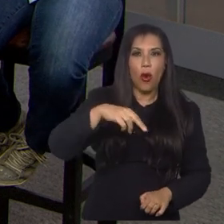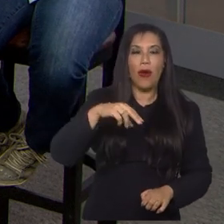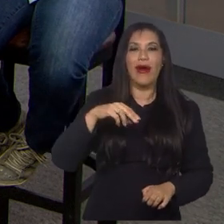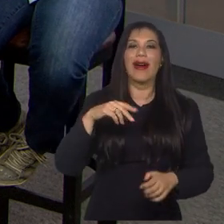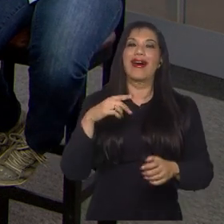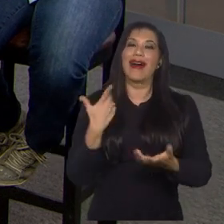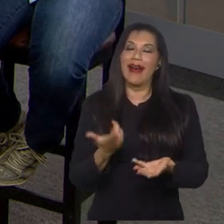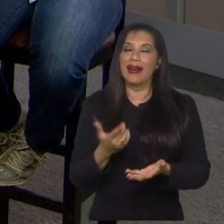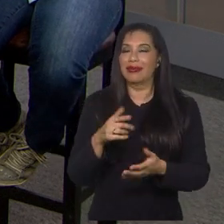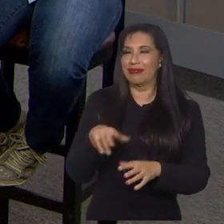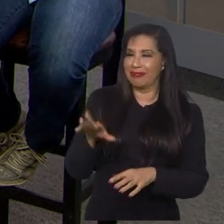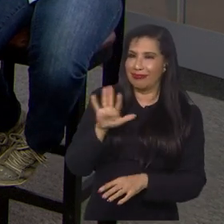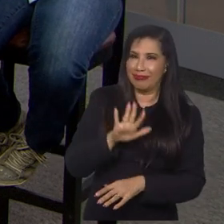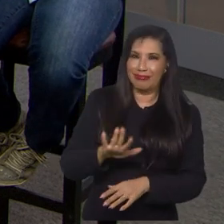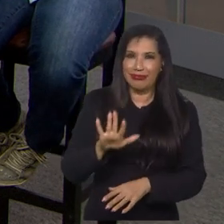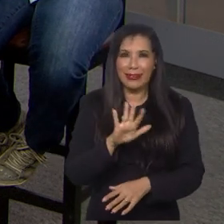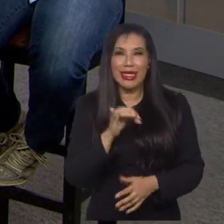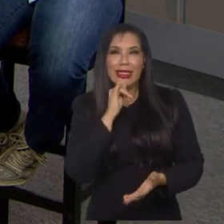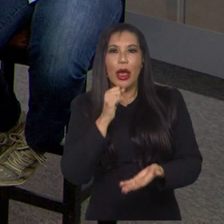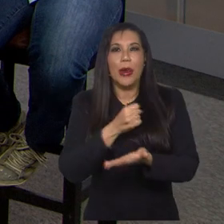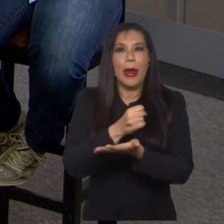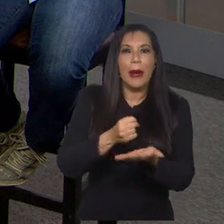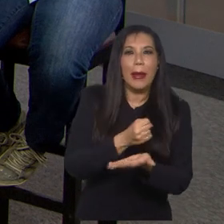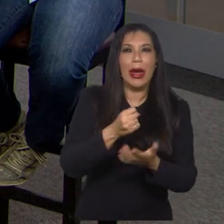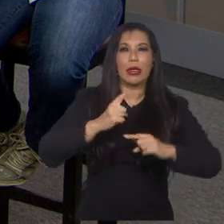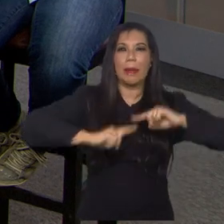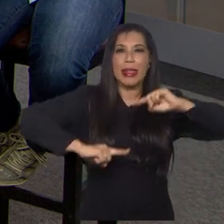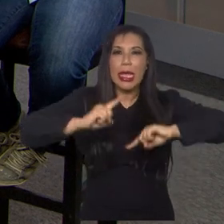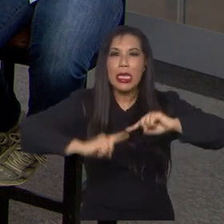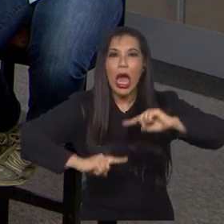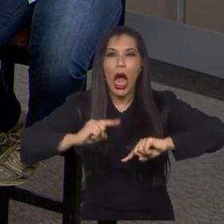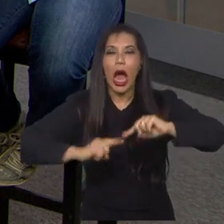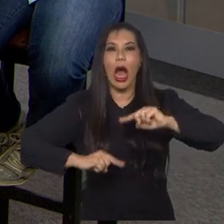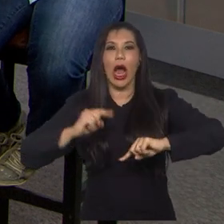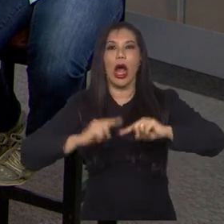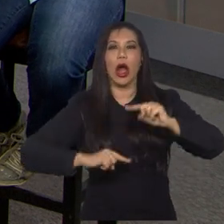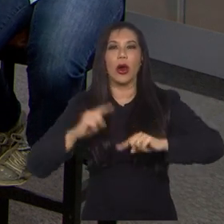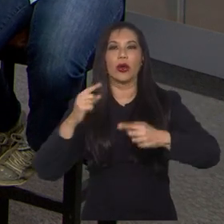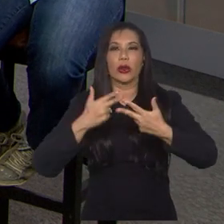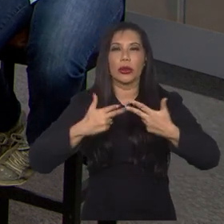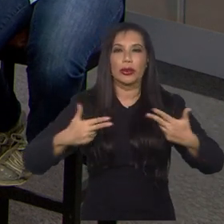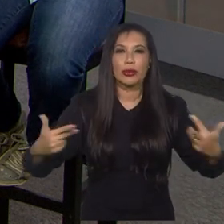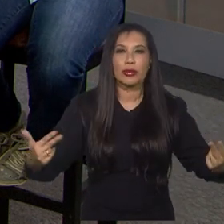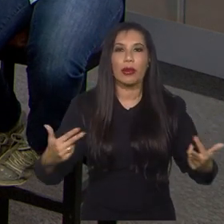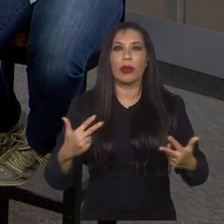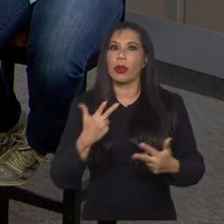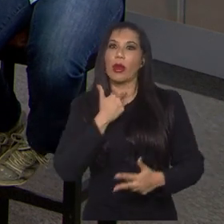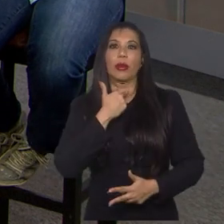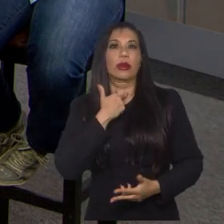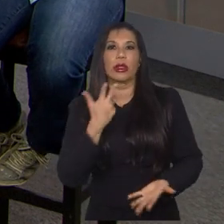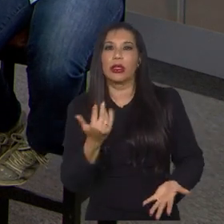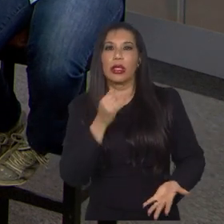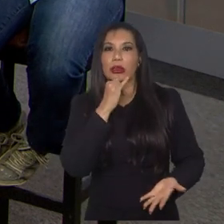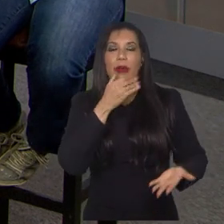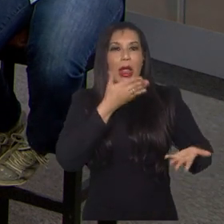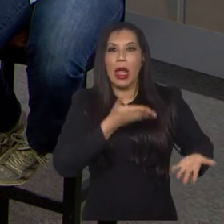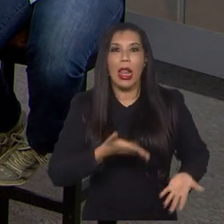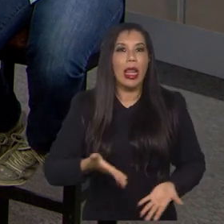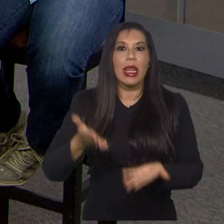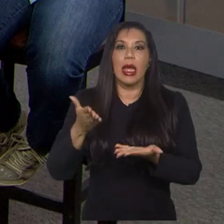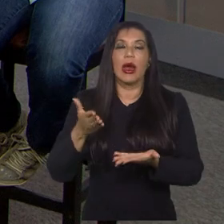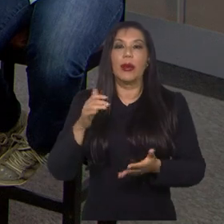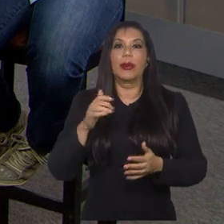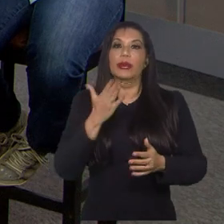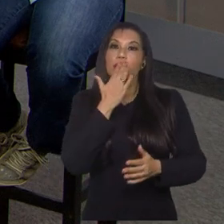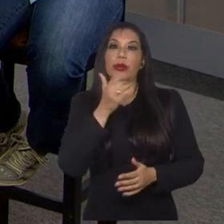ela começa a verificar que coisas básicas, como, por exemplo, equipamentos, diárias, não poderiam ser levadas para o time